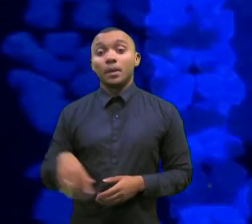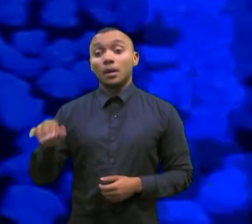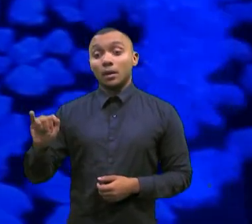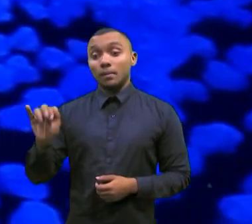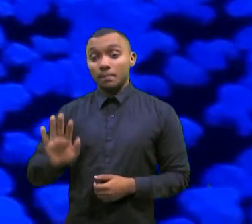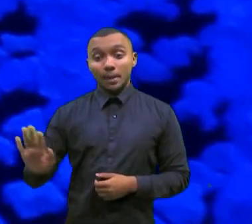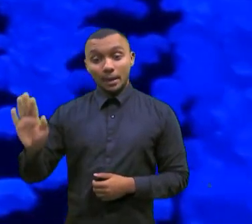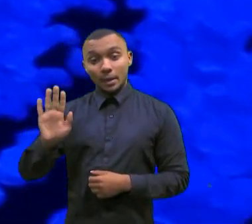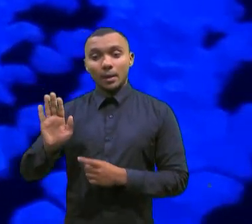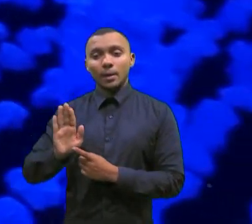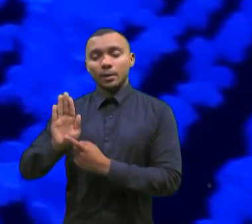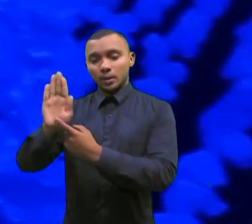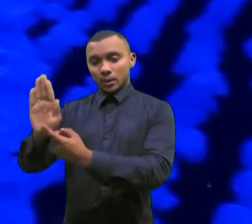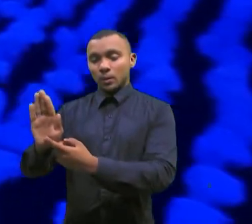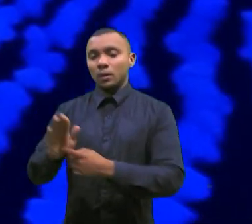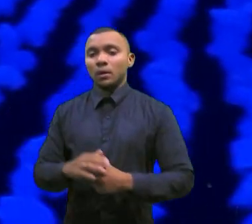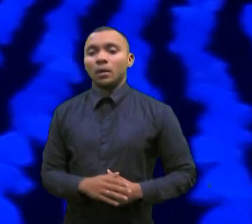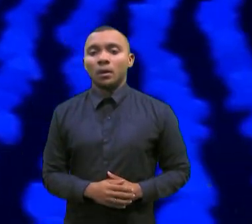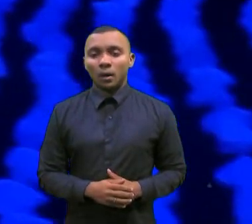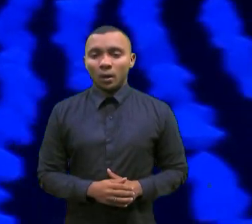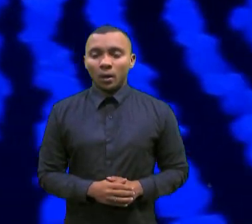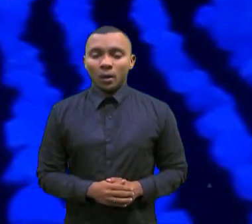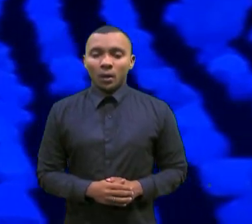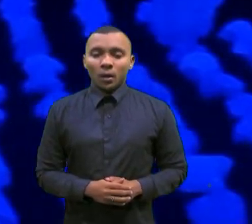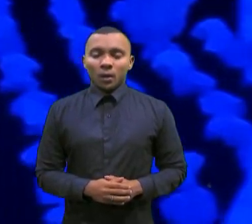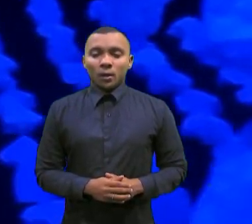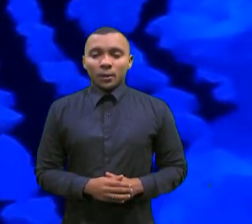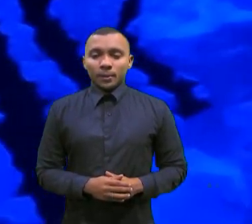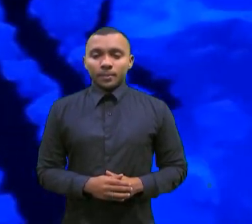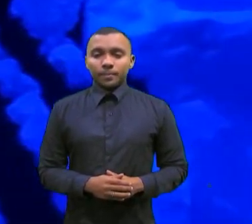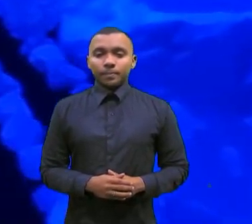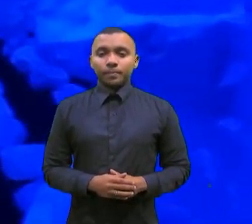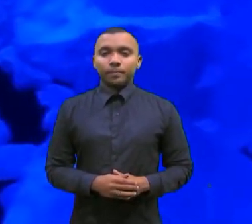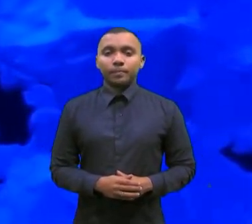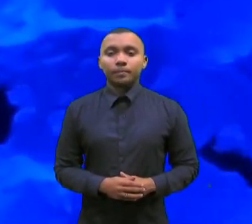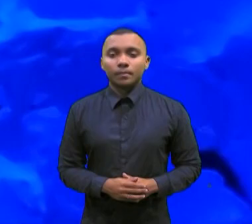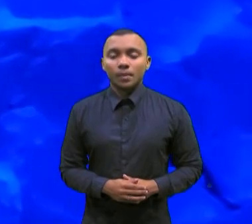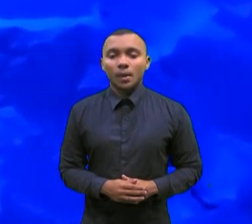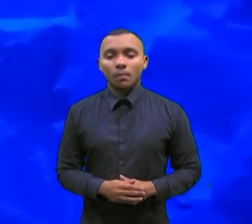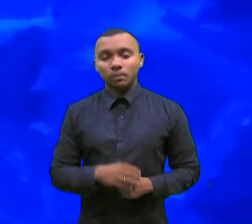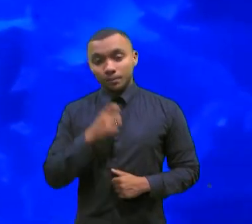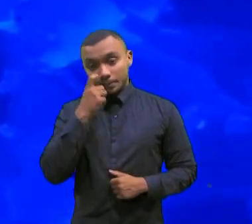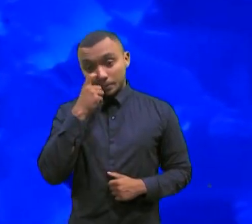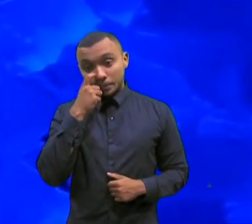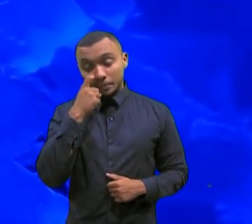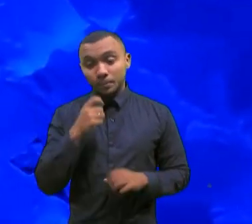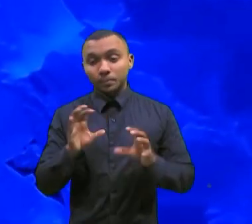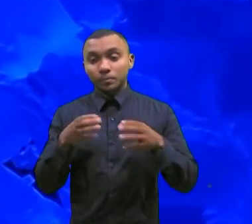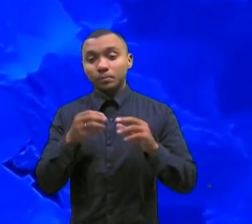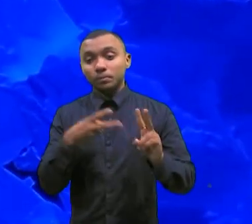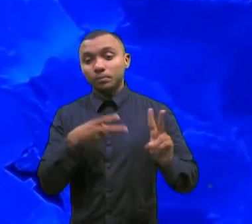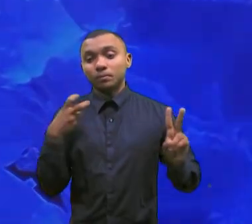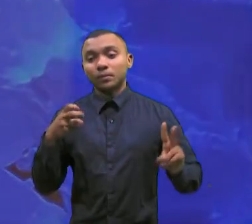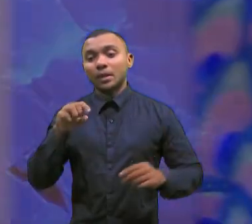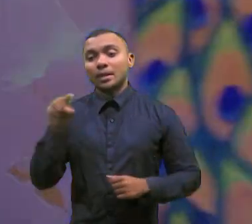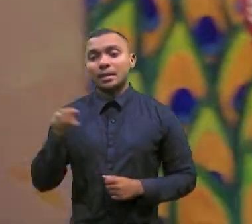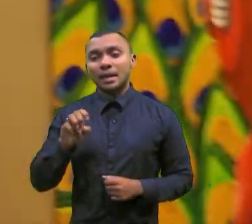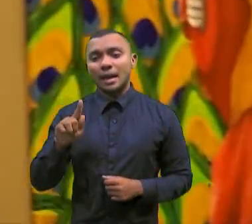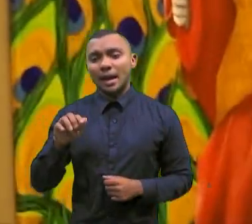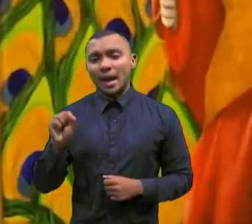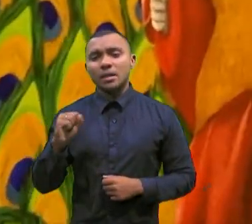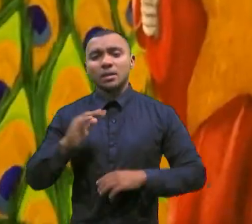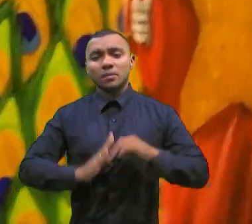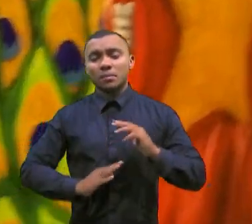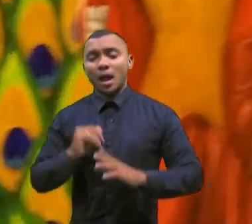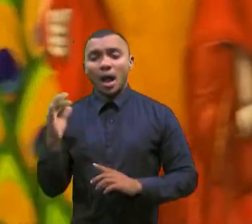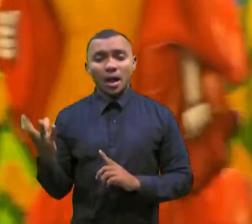mostrando. Ah, professora, então Zé Guedes é um artista relevante,